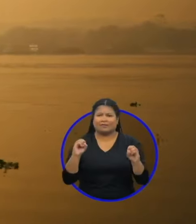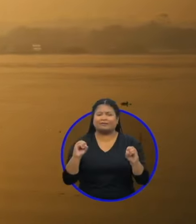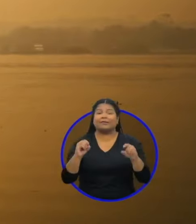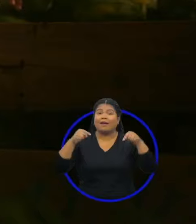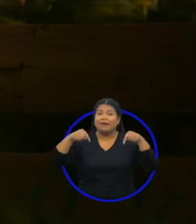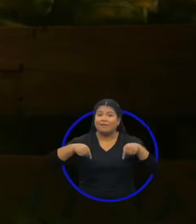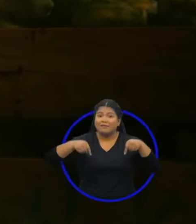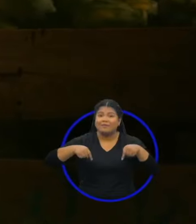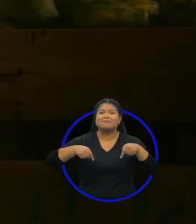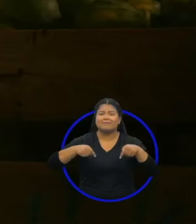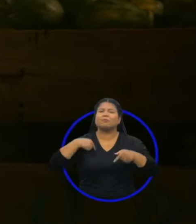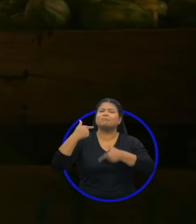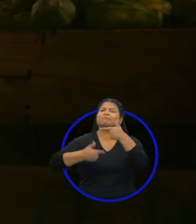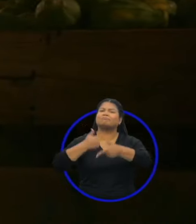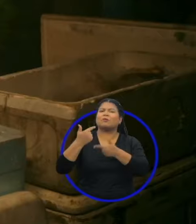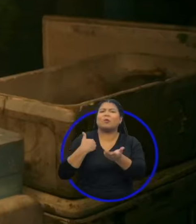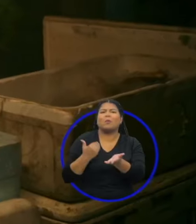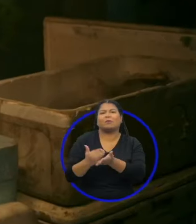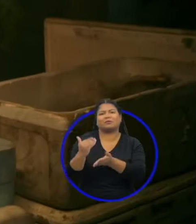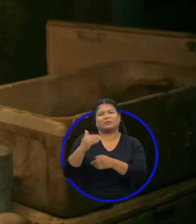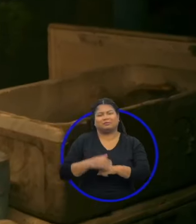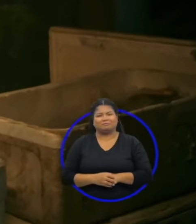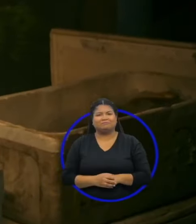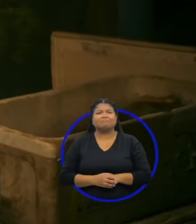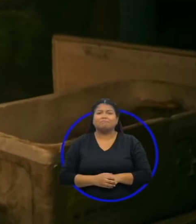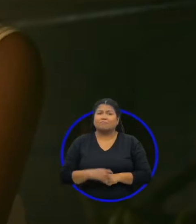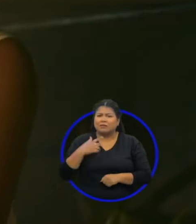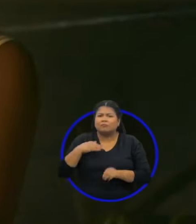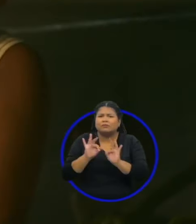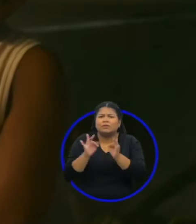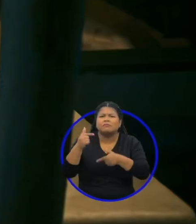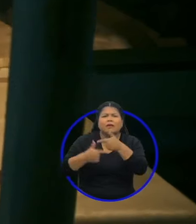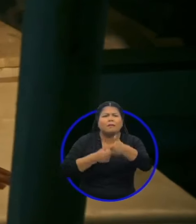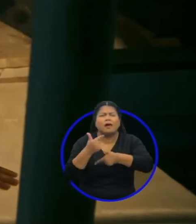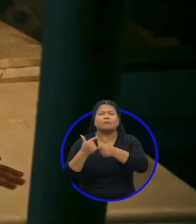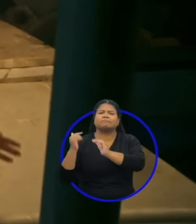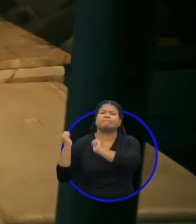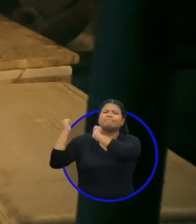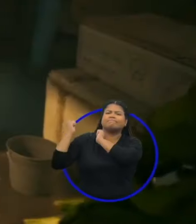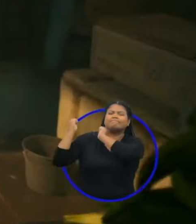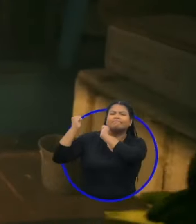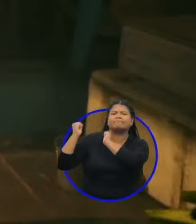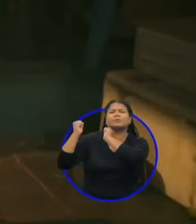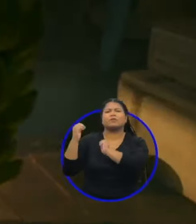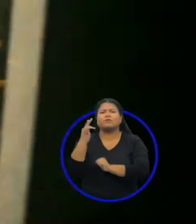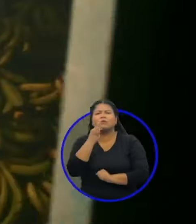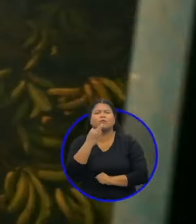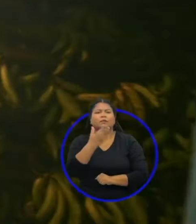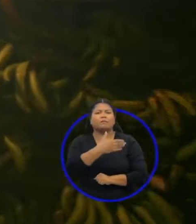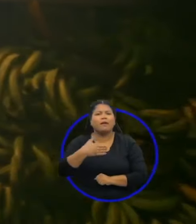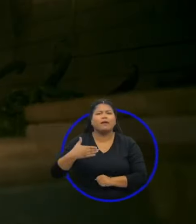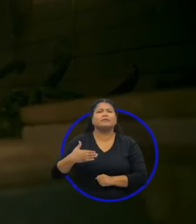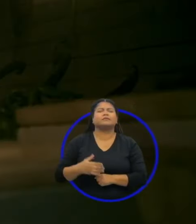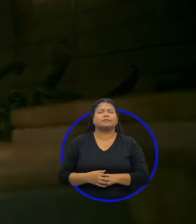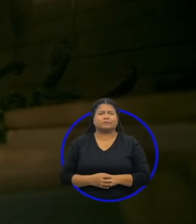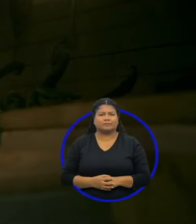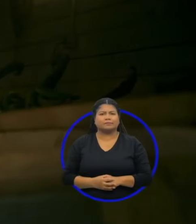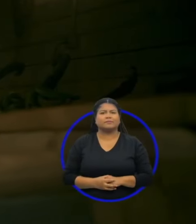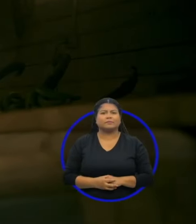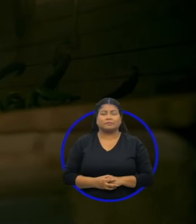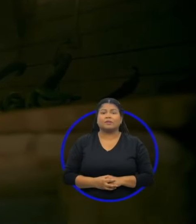sozinho. Aqui eu comecei a trabalhar. Comecei de baixo, carregando caixas, frutas,